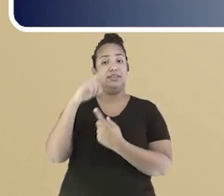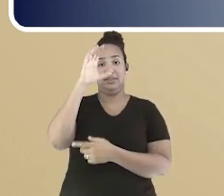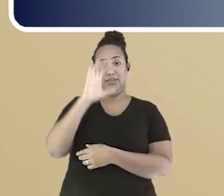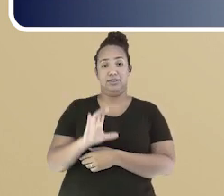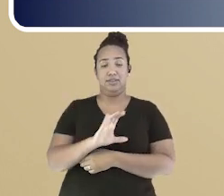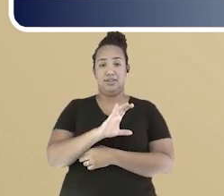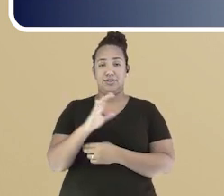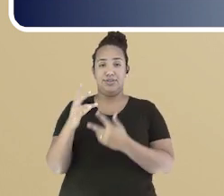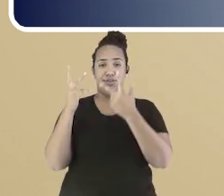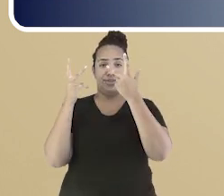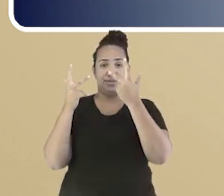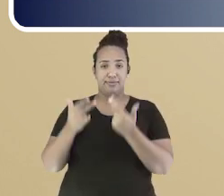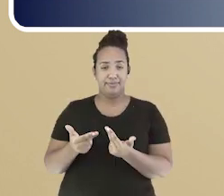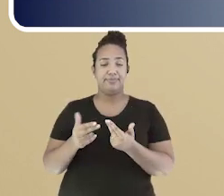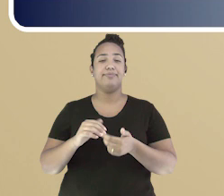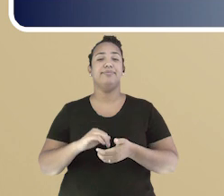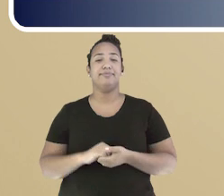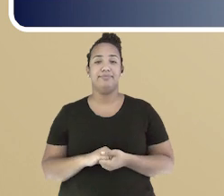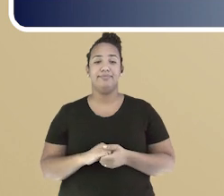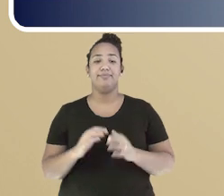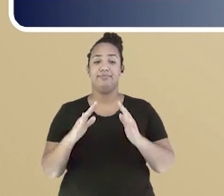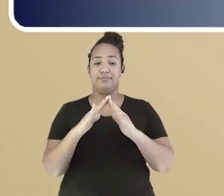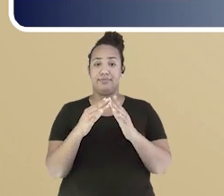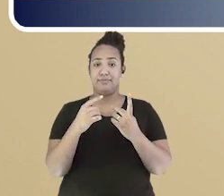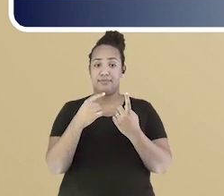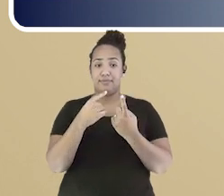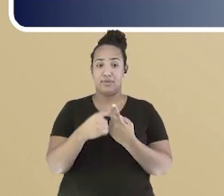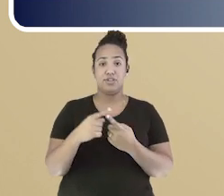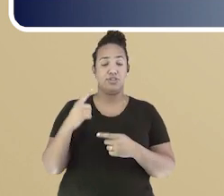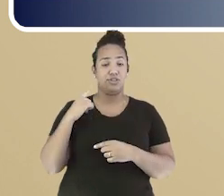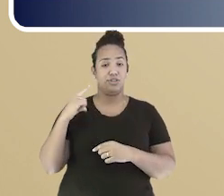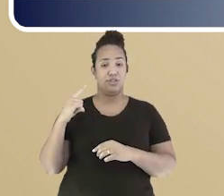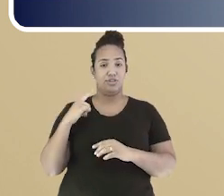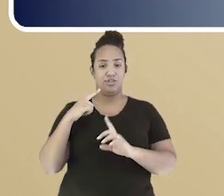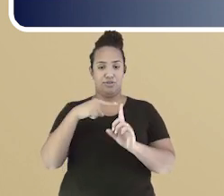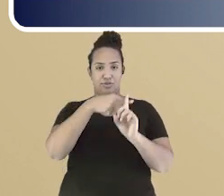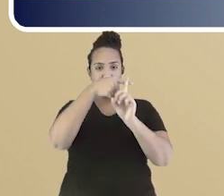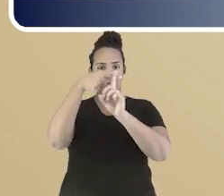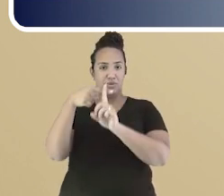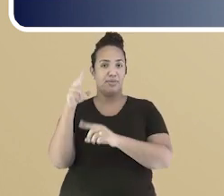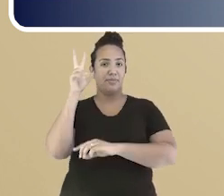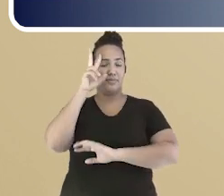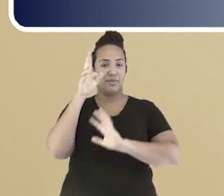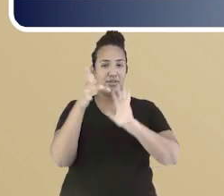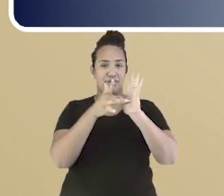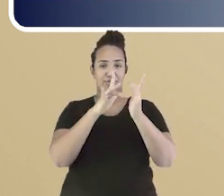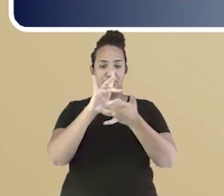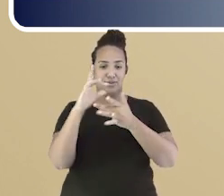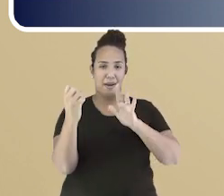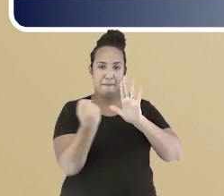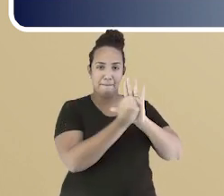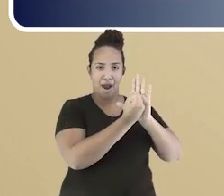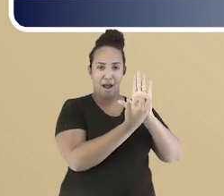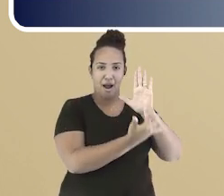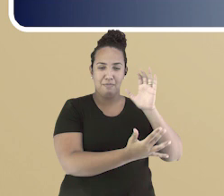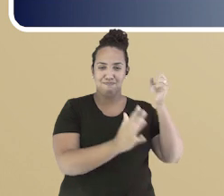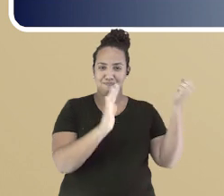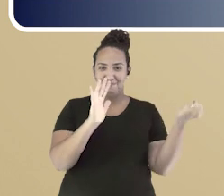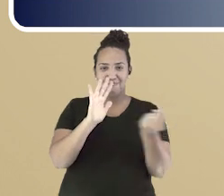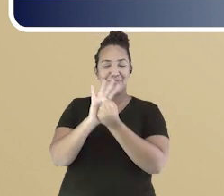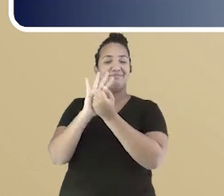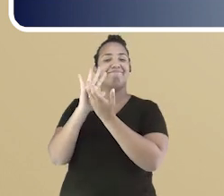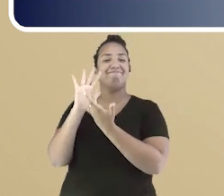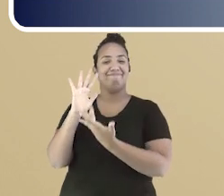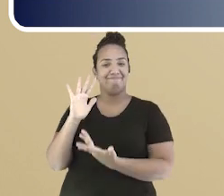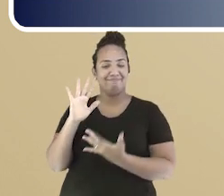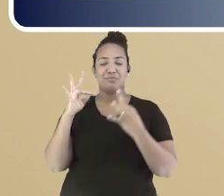Católica também. As igrejas eram construídas em forma de cruz, para lembrar o sacrifício de Jesus. Todas as pinturas,